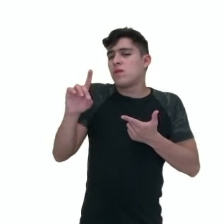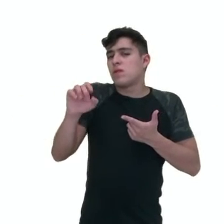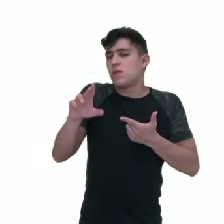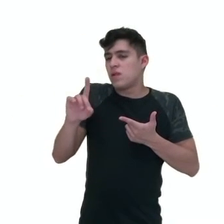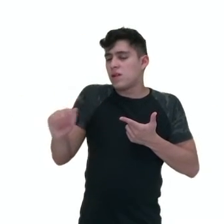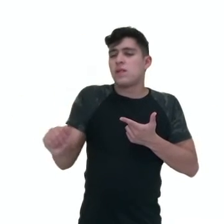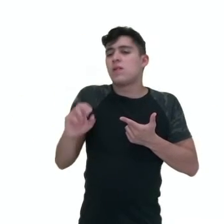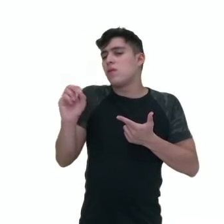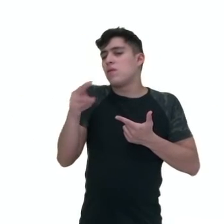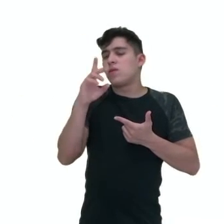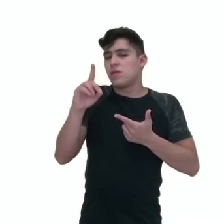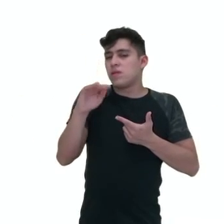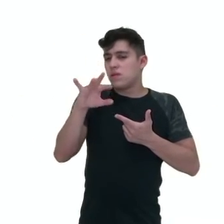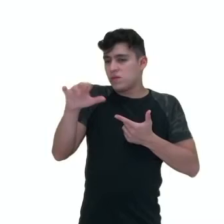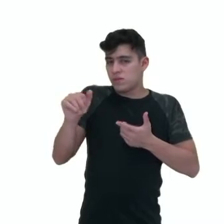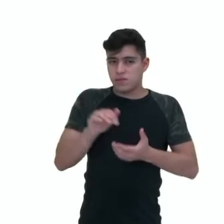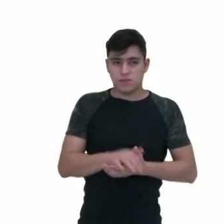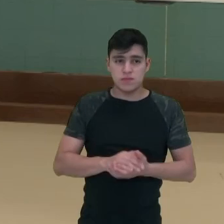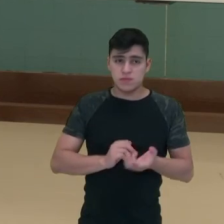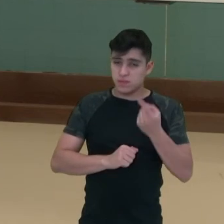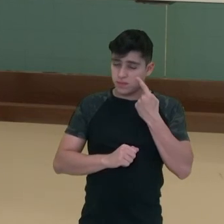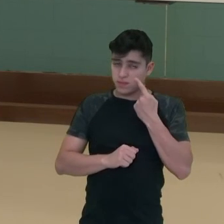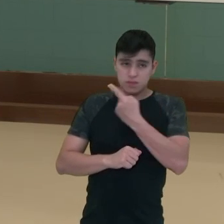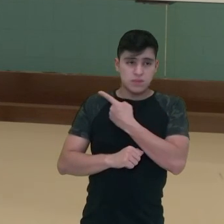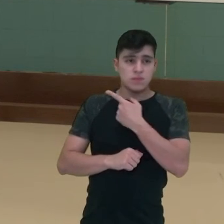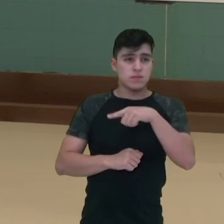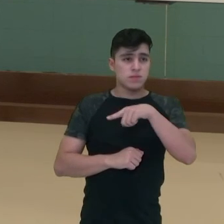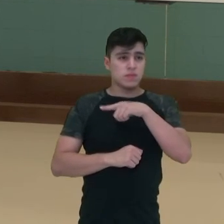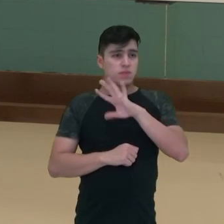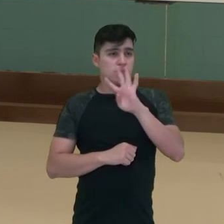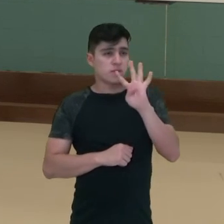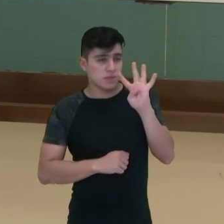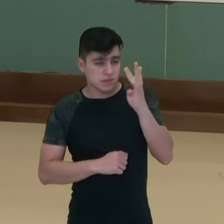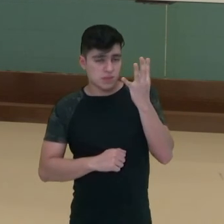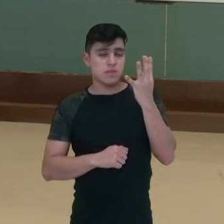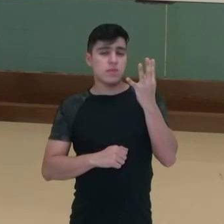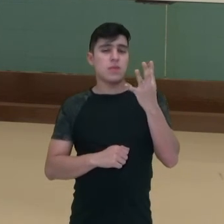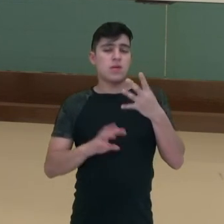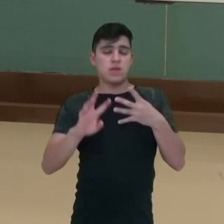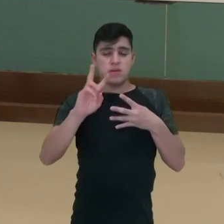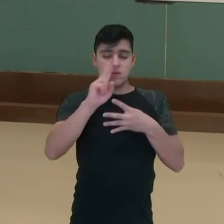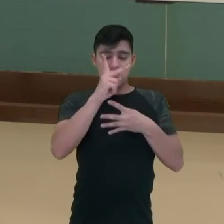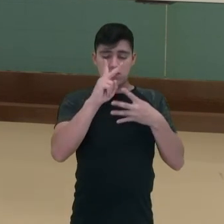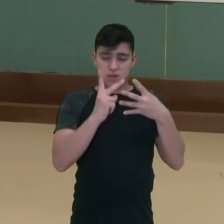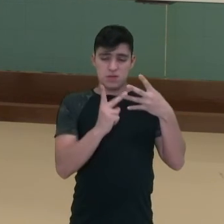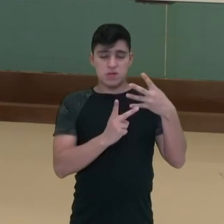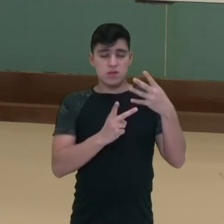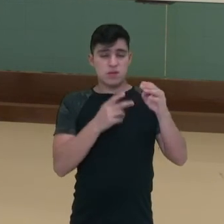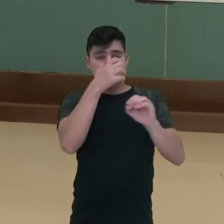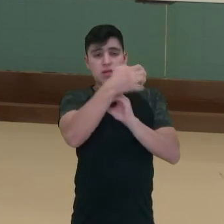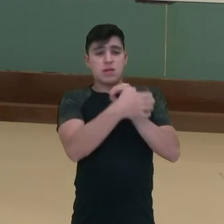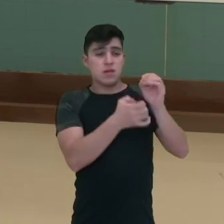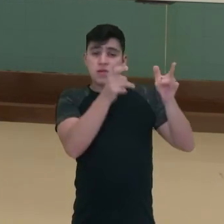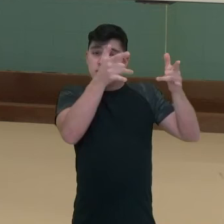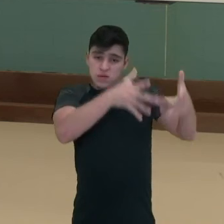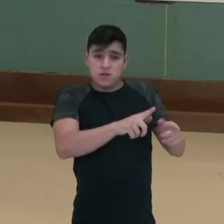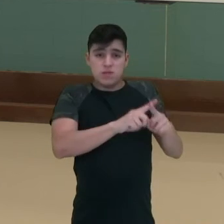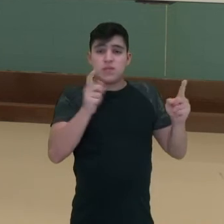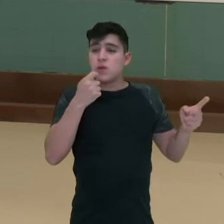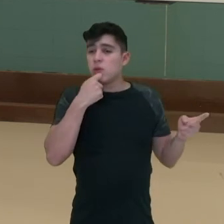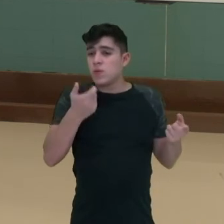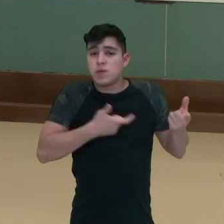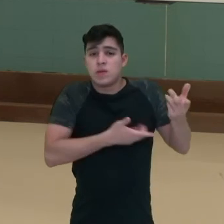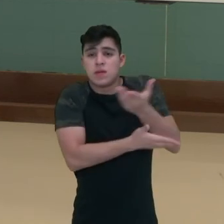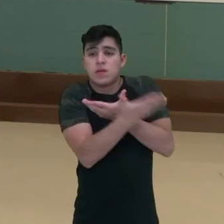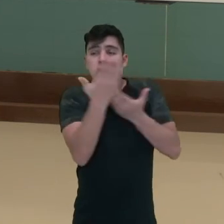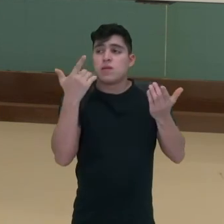O átomo que possui pares de elétrons disponíveis que não está realizando o compartilhamento deles